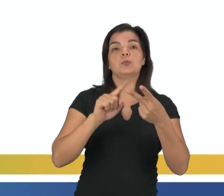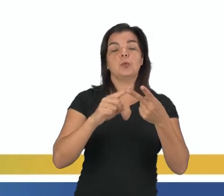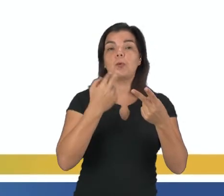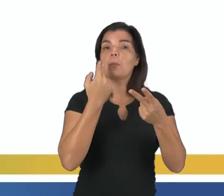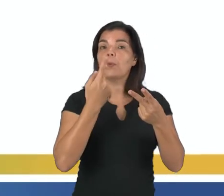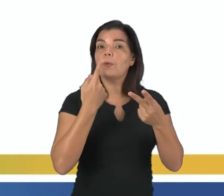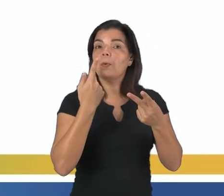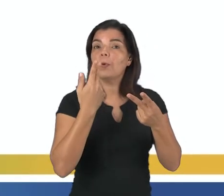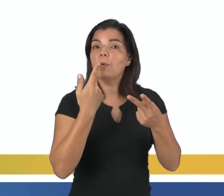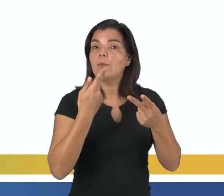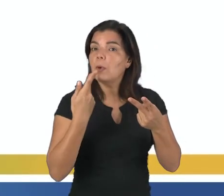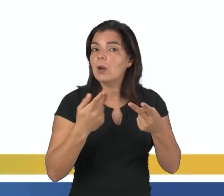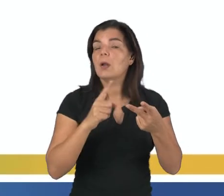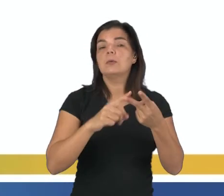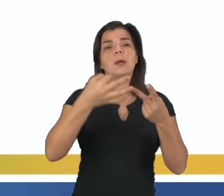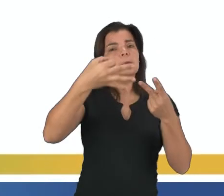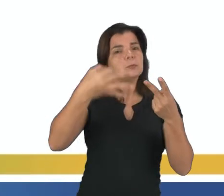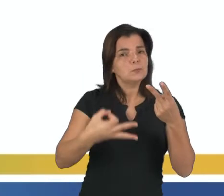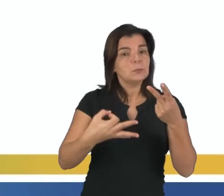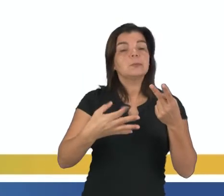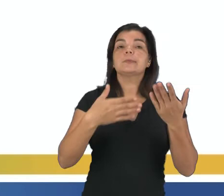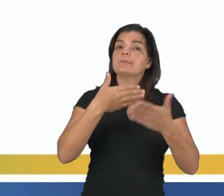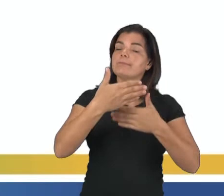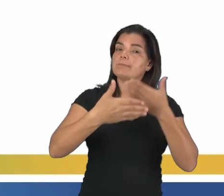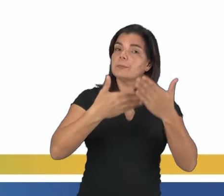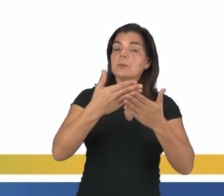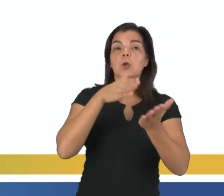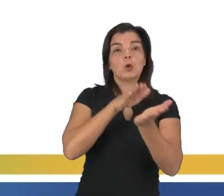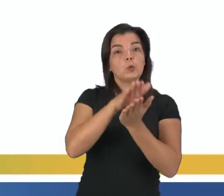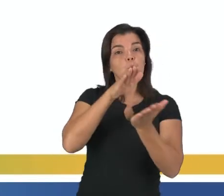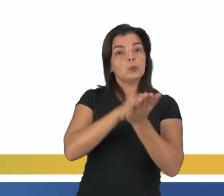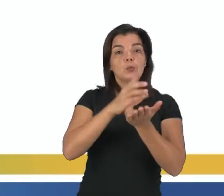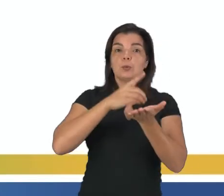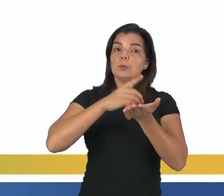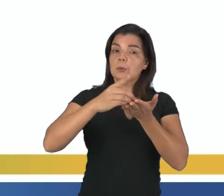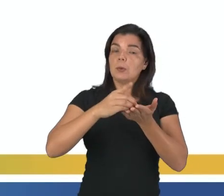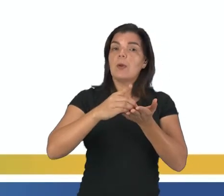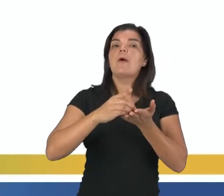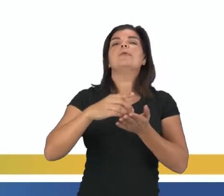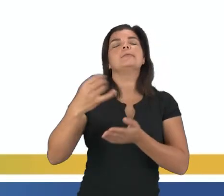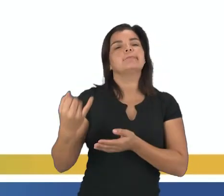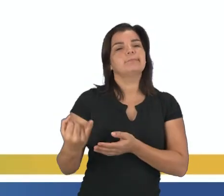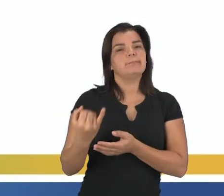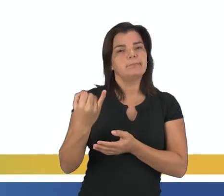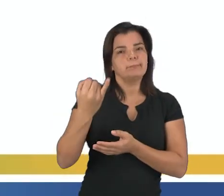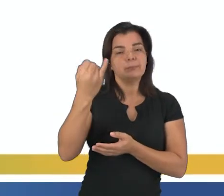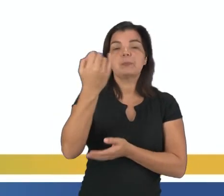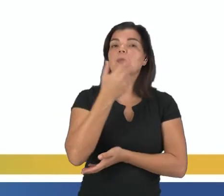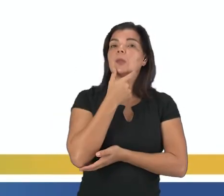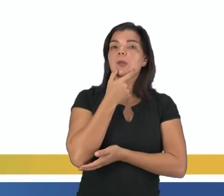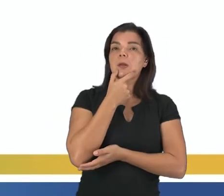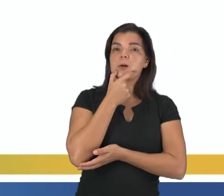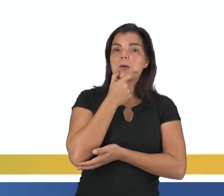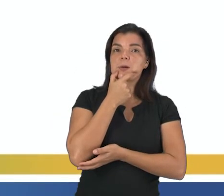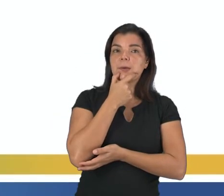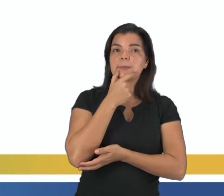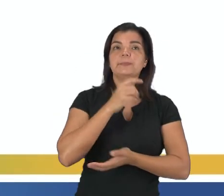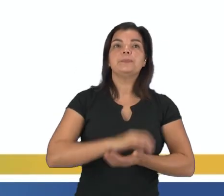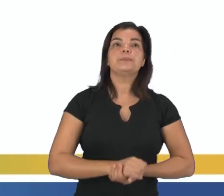questão de pronúncia já estava tudo acertado EA partir da publicação deste dicionário para o Marco então aí para língua inglesa